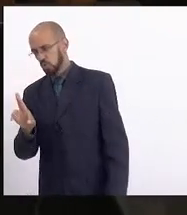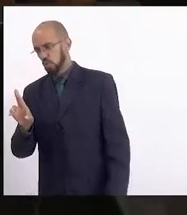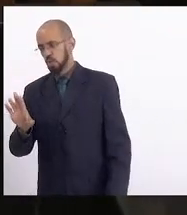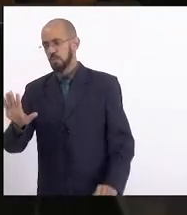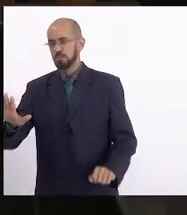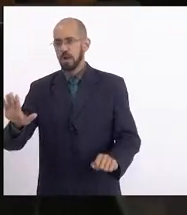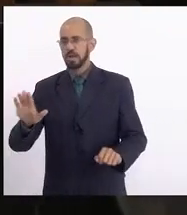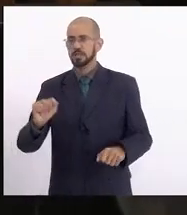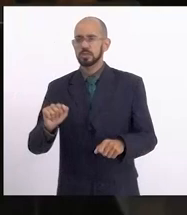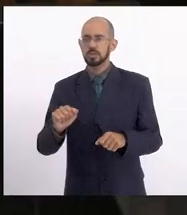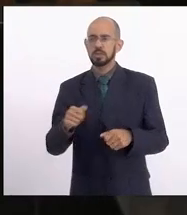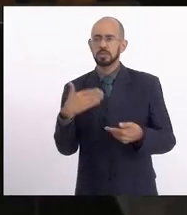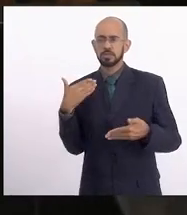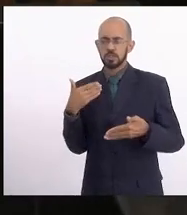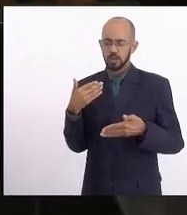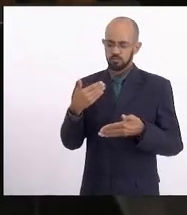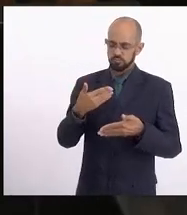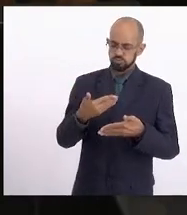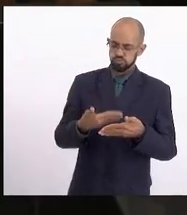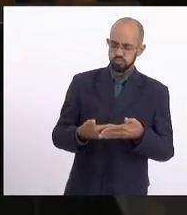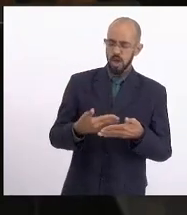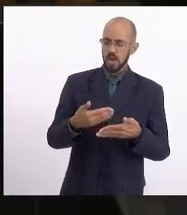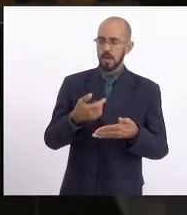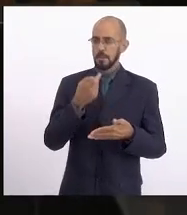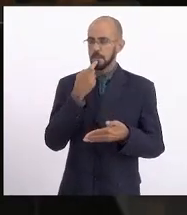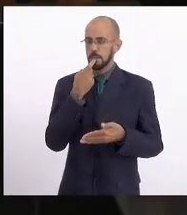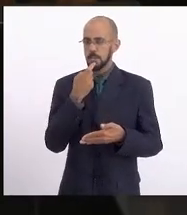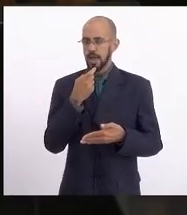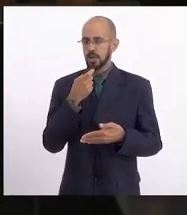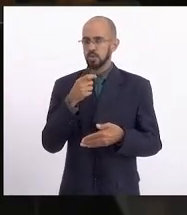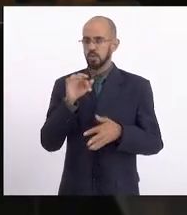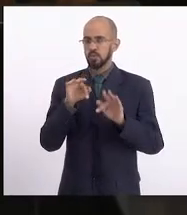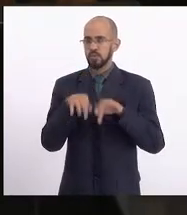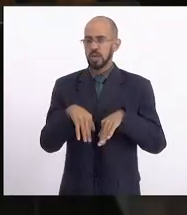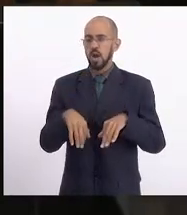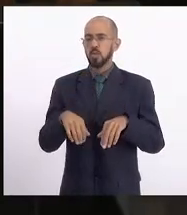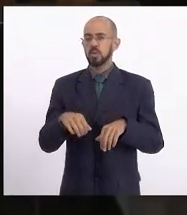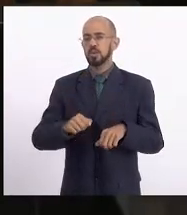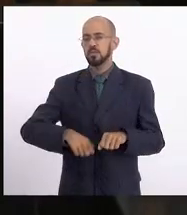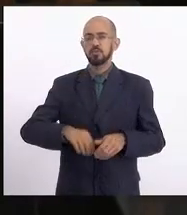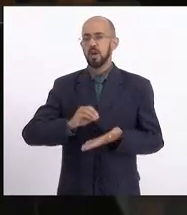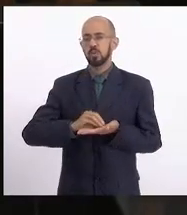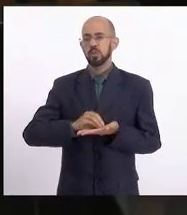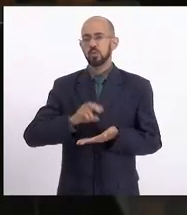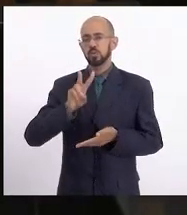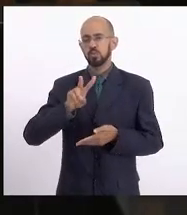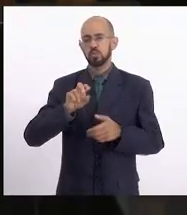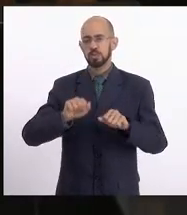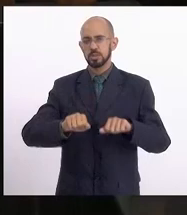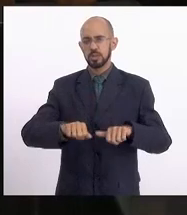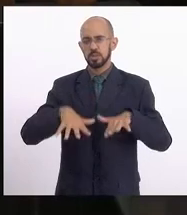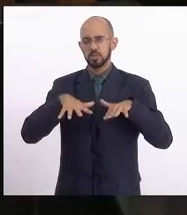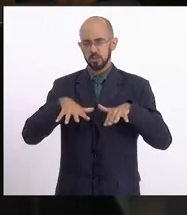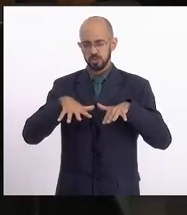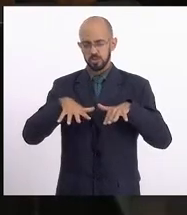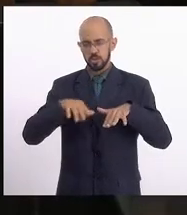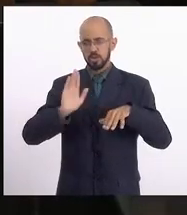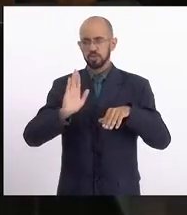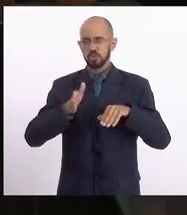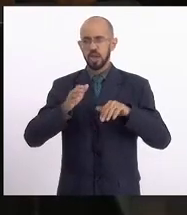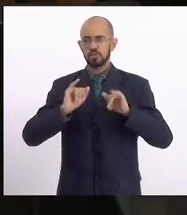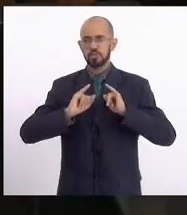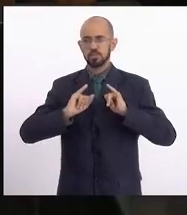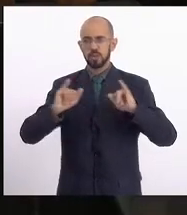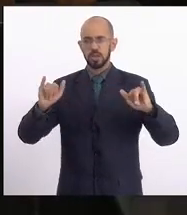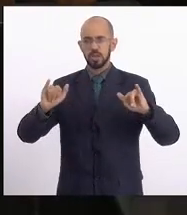chegando no final do ano e é a penúltima sessão, eu quero fazer, já protocolei uma denúncia